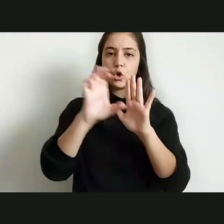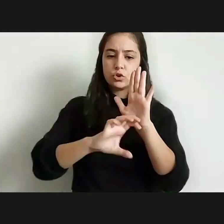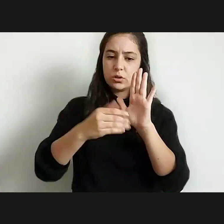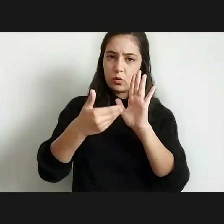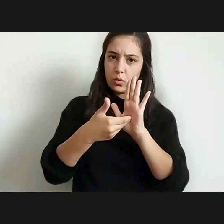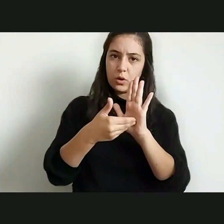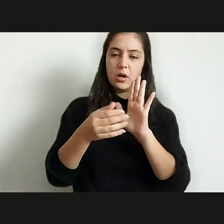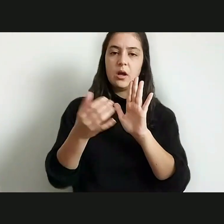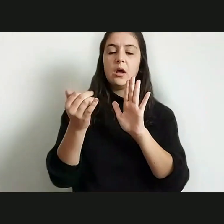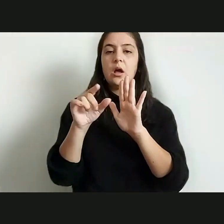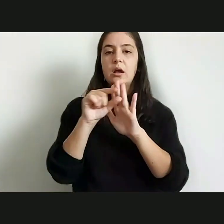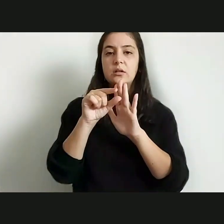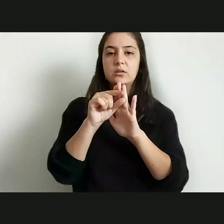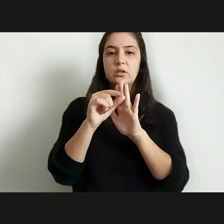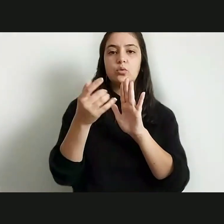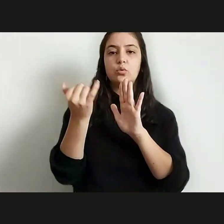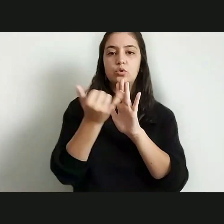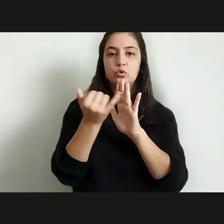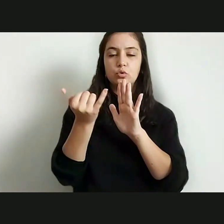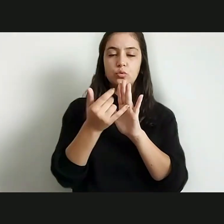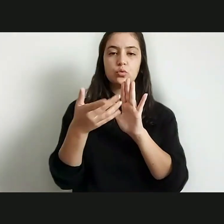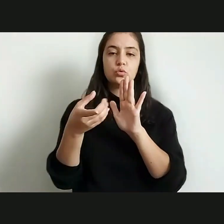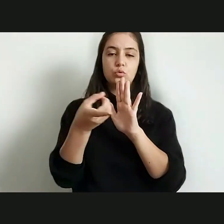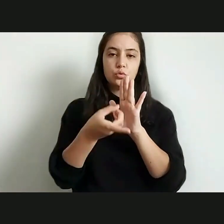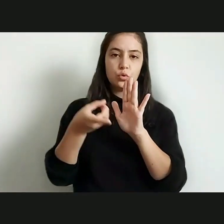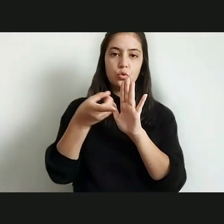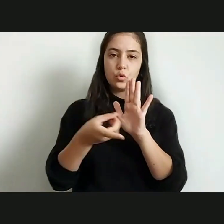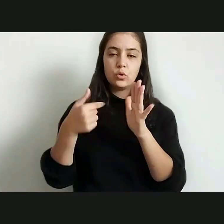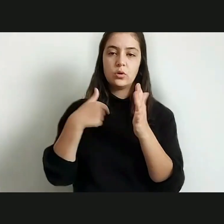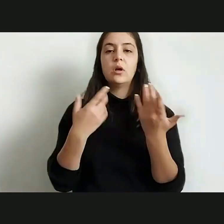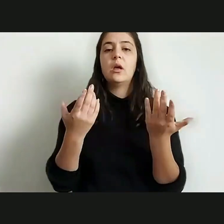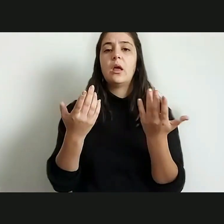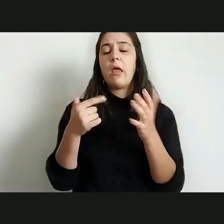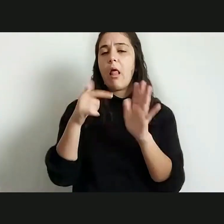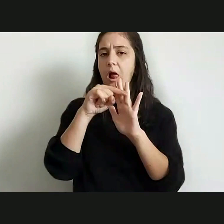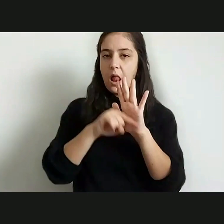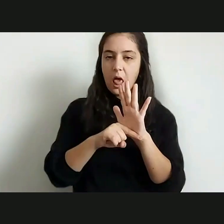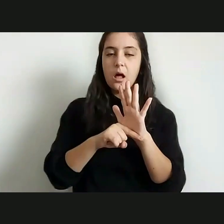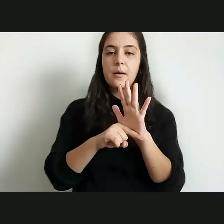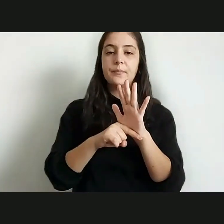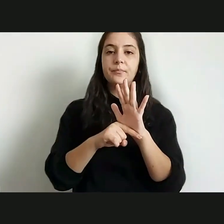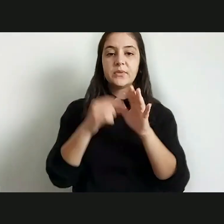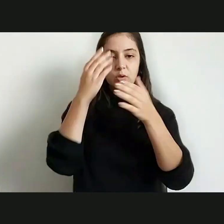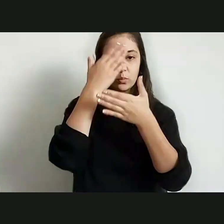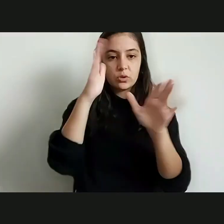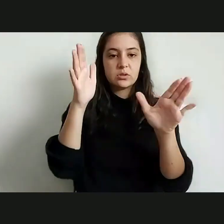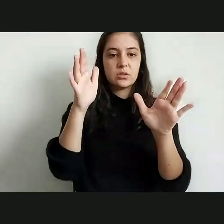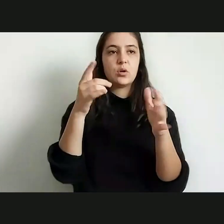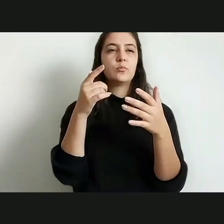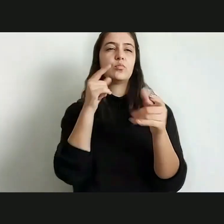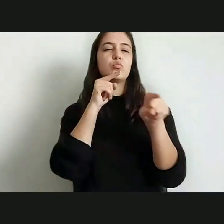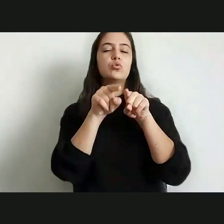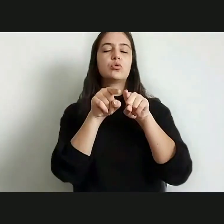artigo 2º, no artigo 9º, no artigo 267. E, para além disso, mais do que uma democracia meramente